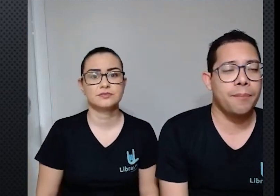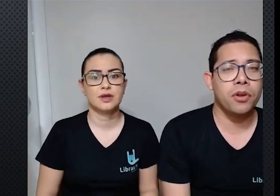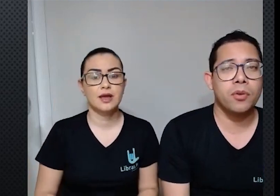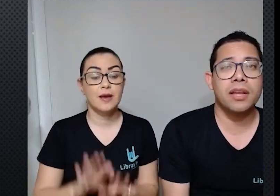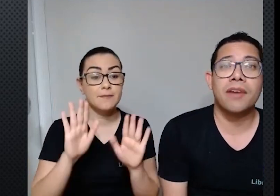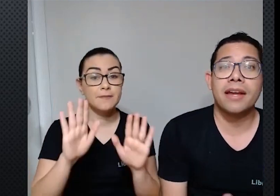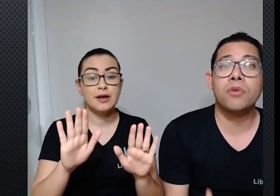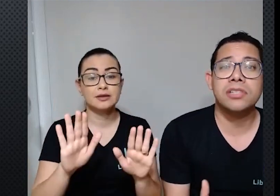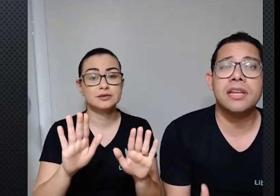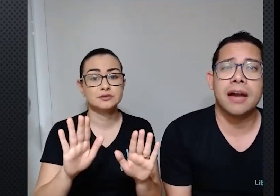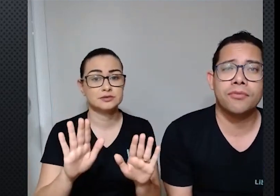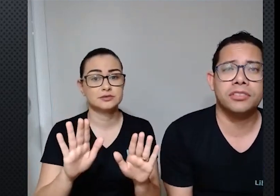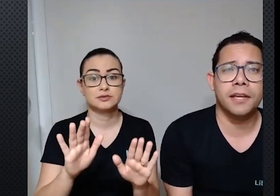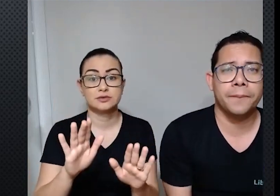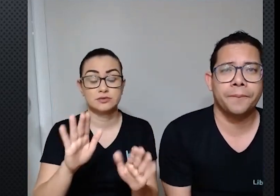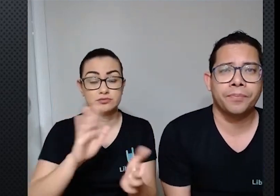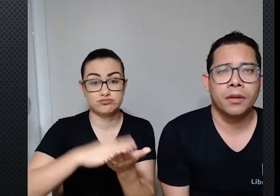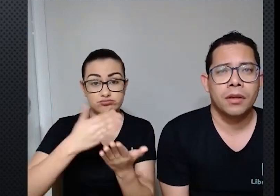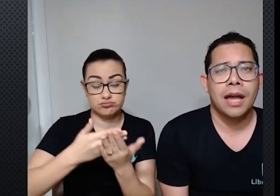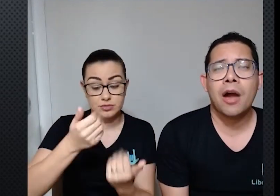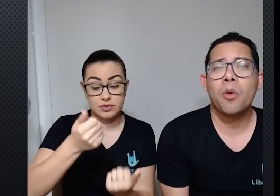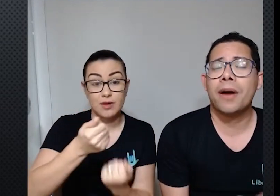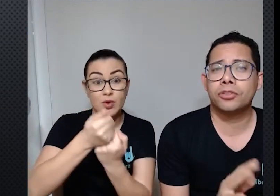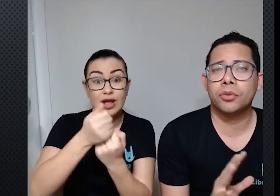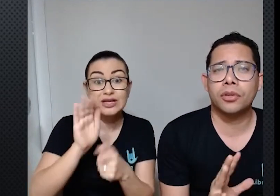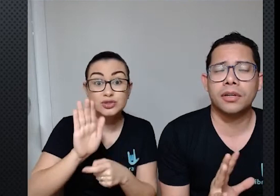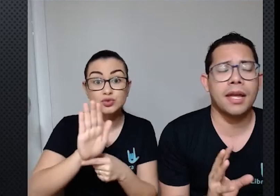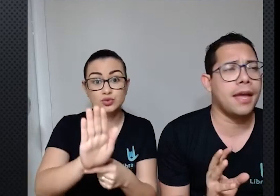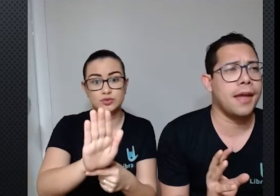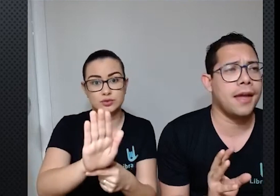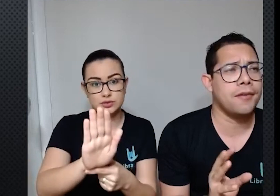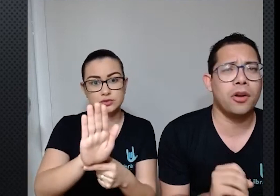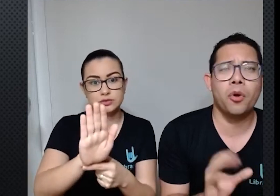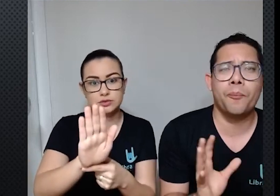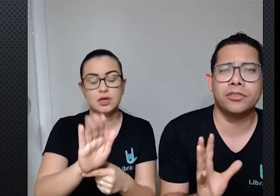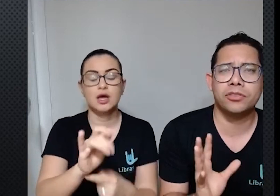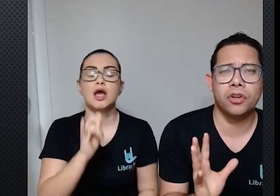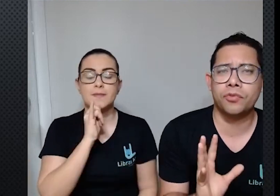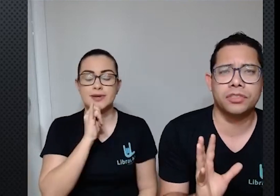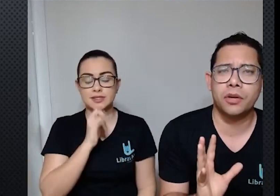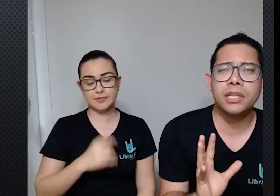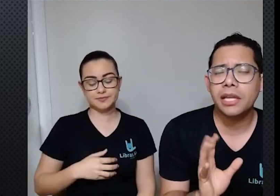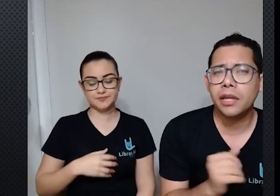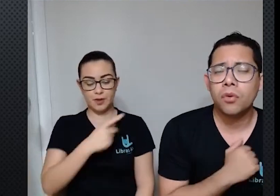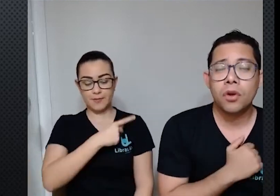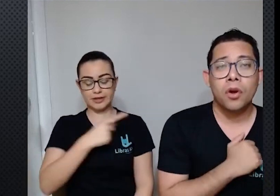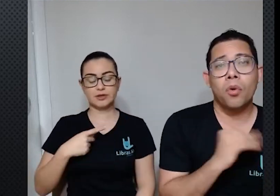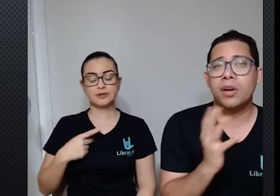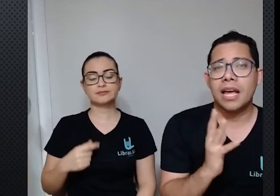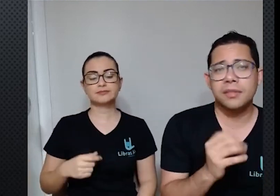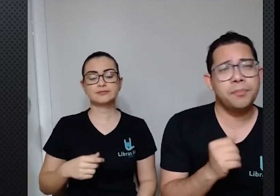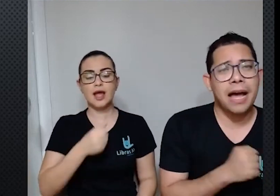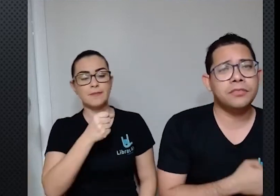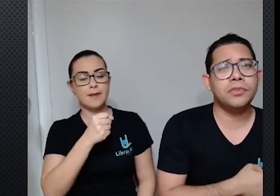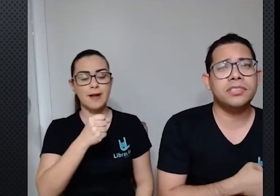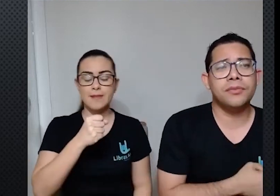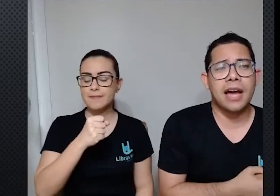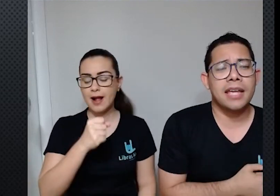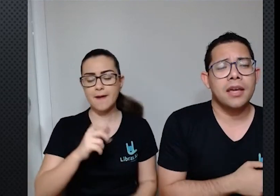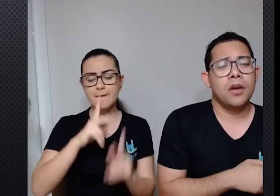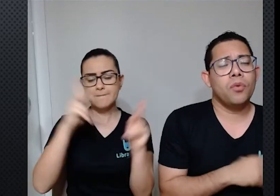intérprete de apoio, ele vai auxiliar você. Ah, o pastor falou paz do Senhor, você não entendeu, ou graça e